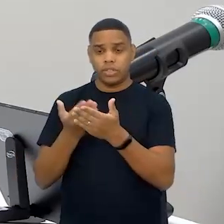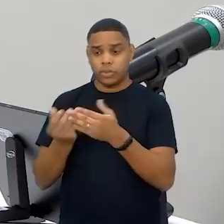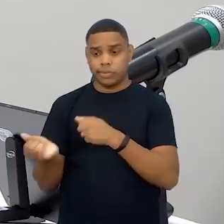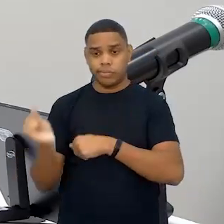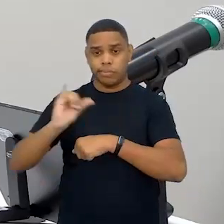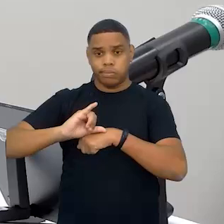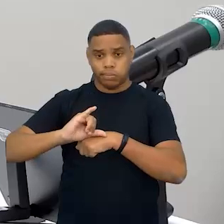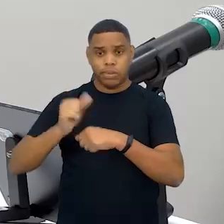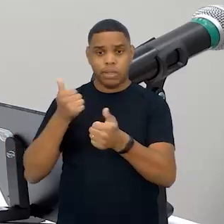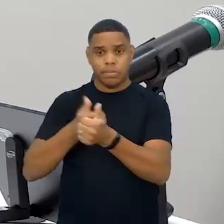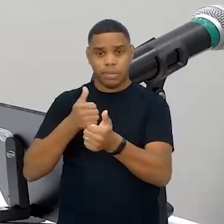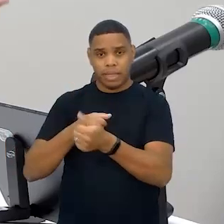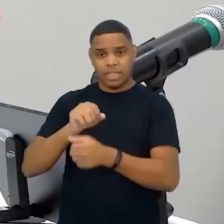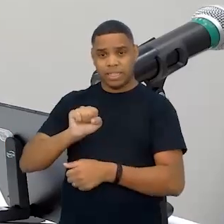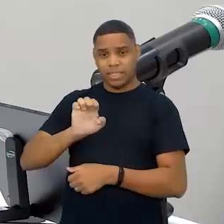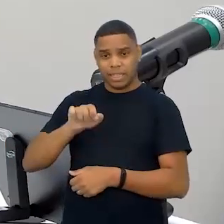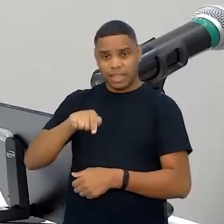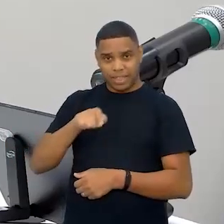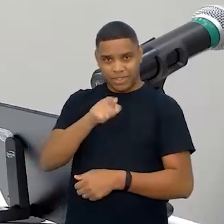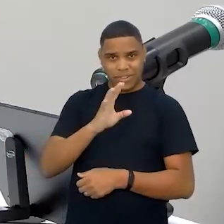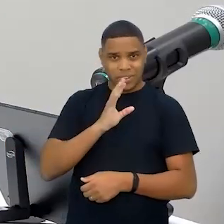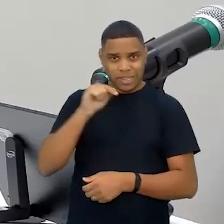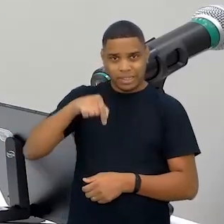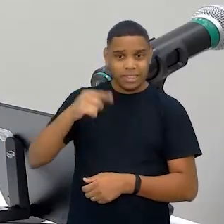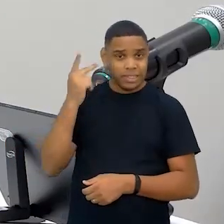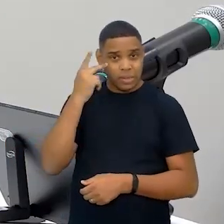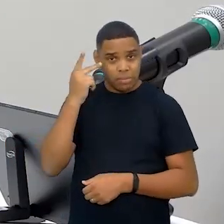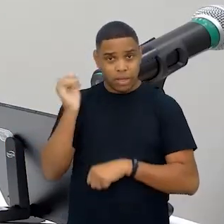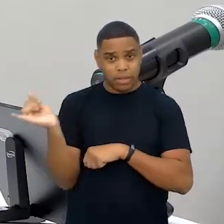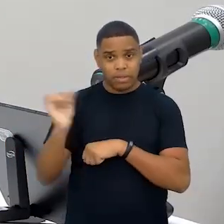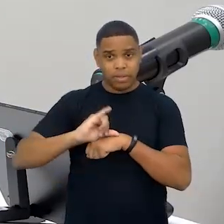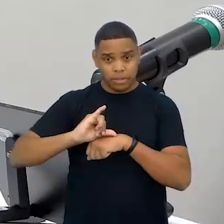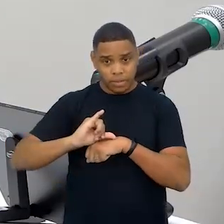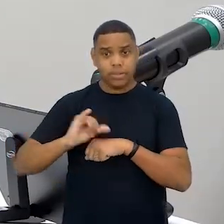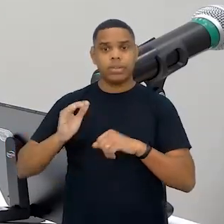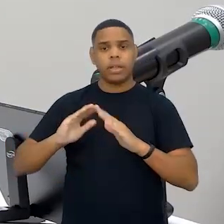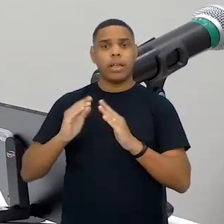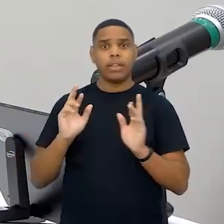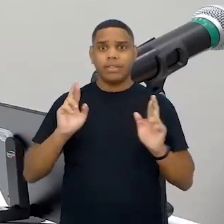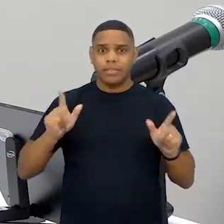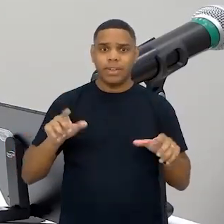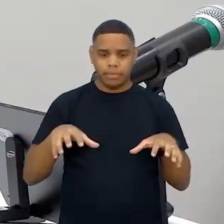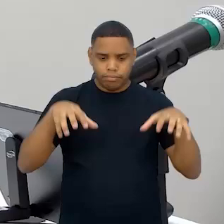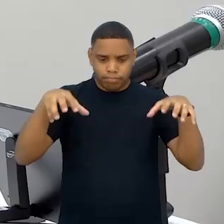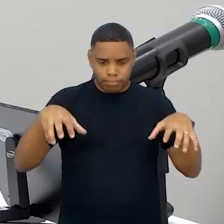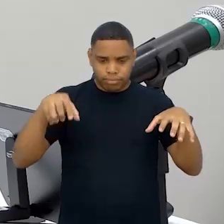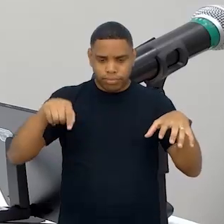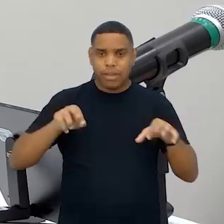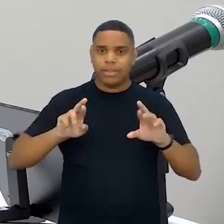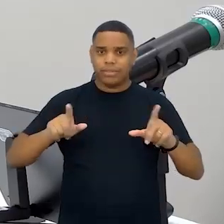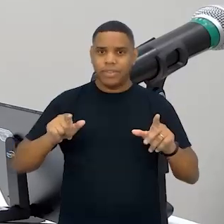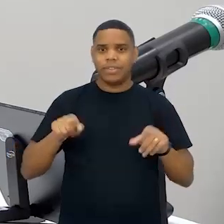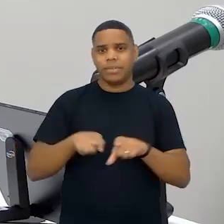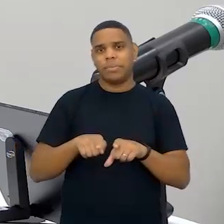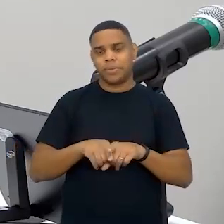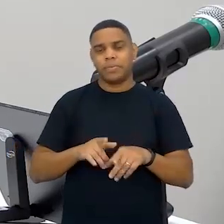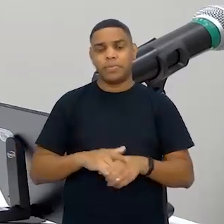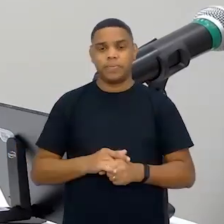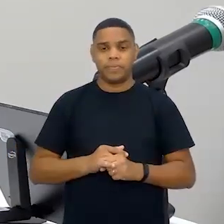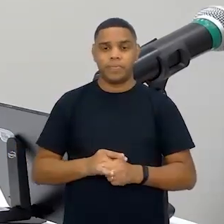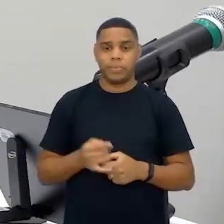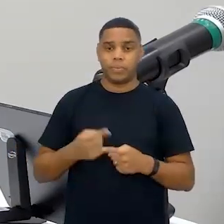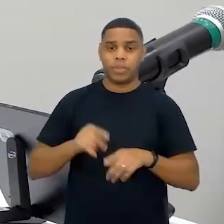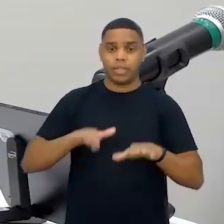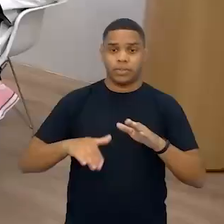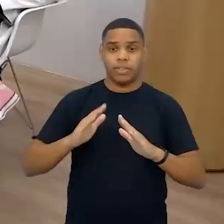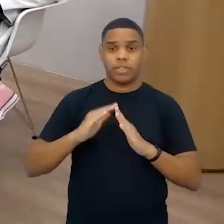ali, perto da Praça da Sé, aqui, quem conhece, aqui a capital, ela é diferente também numa escola, né? Porque muitas vezes